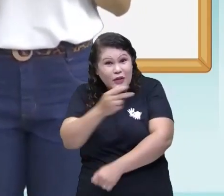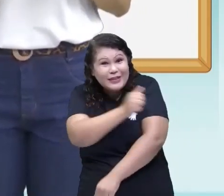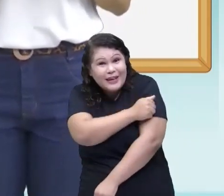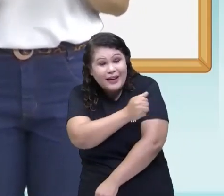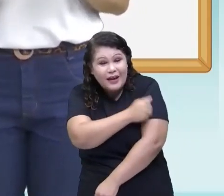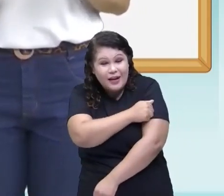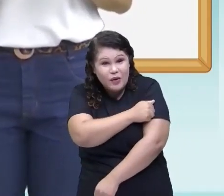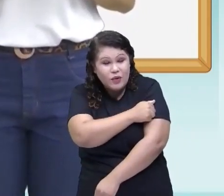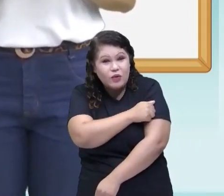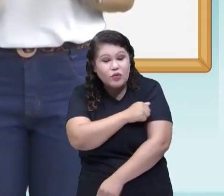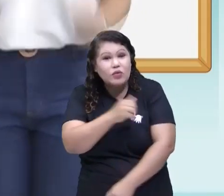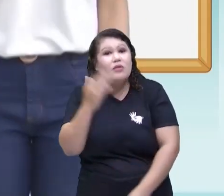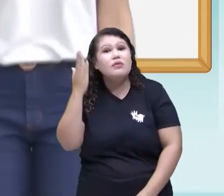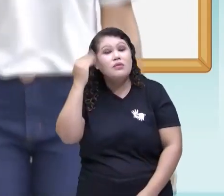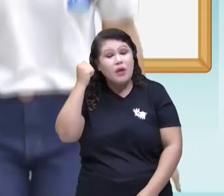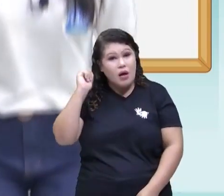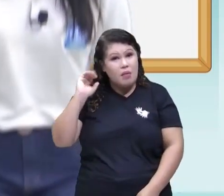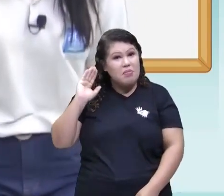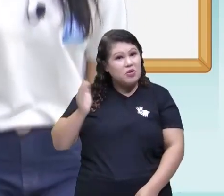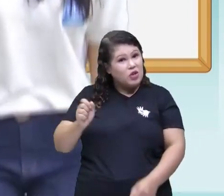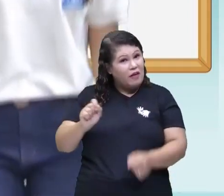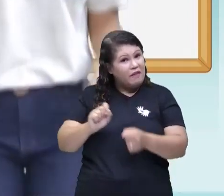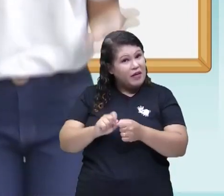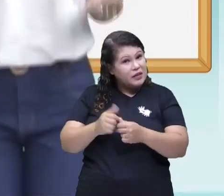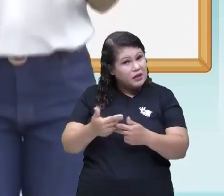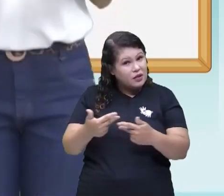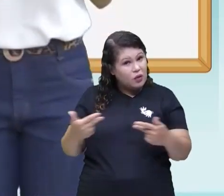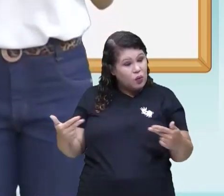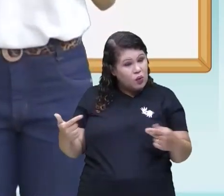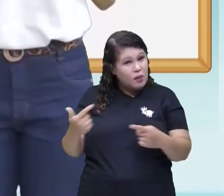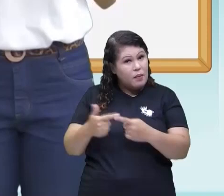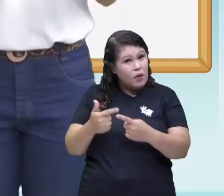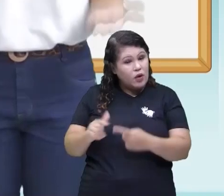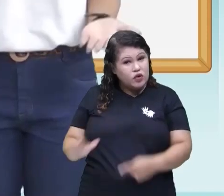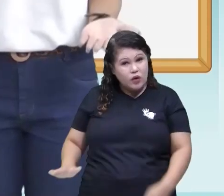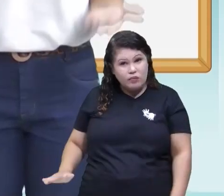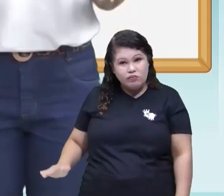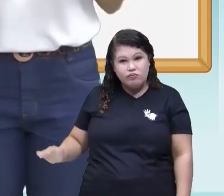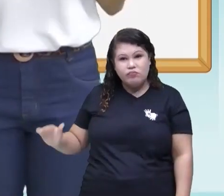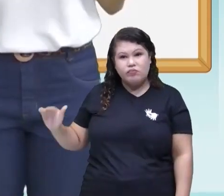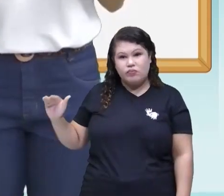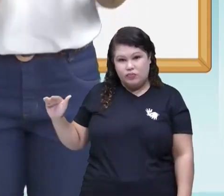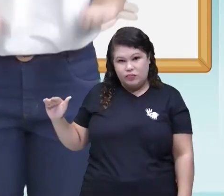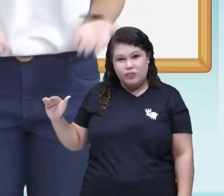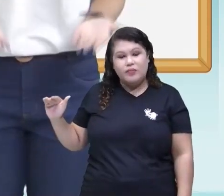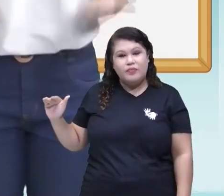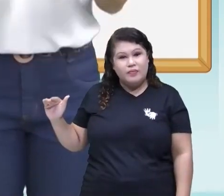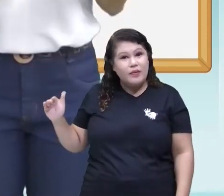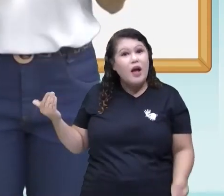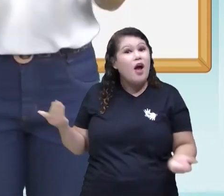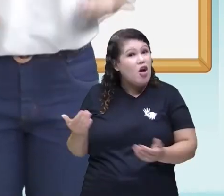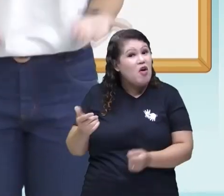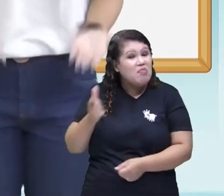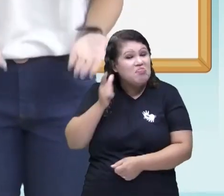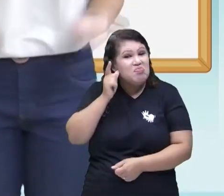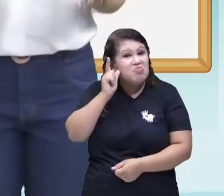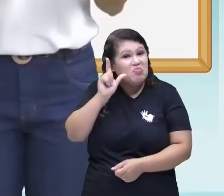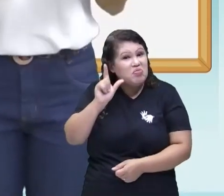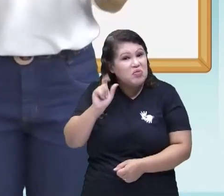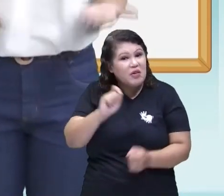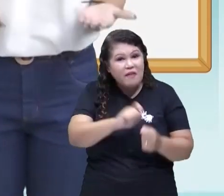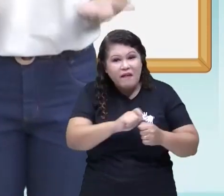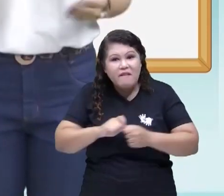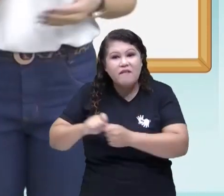dela sozinha, porque ela cresceu. Agora ela consegue fazer